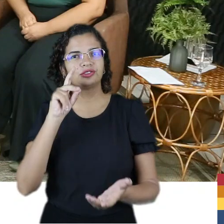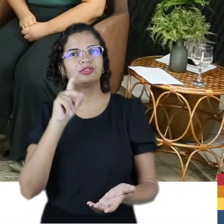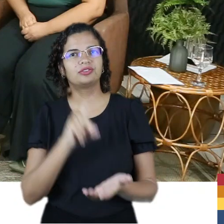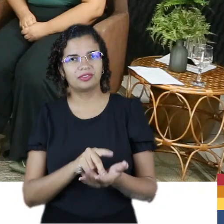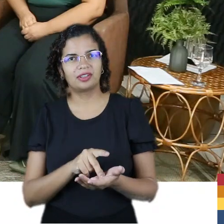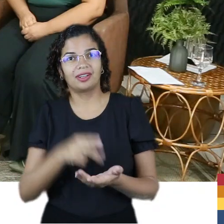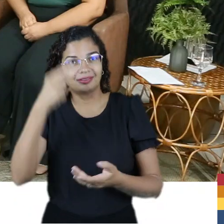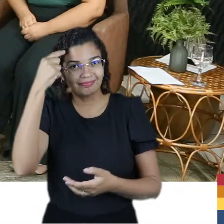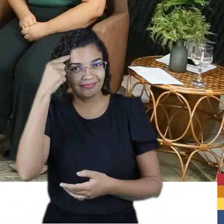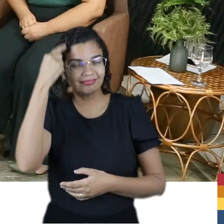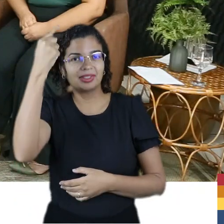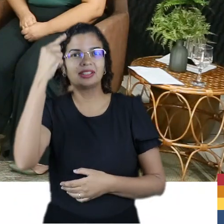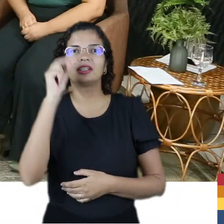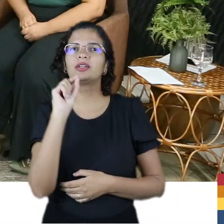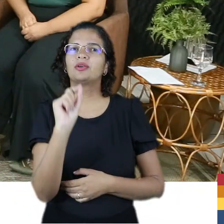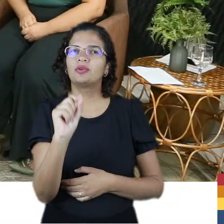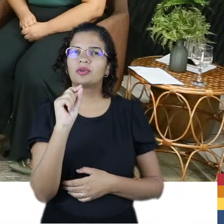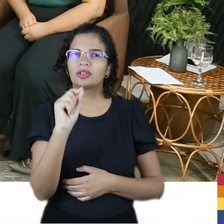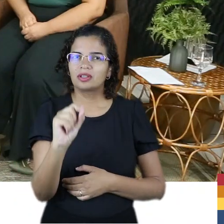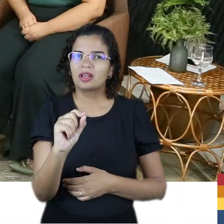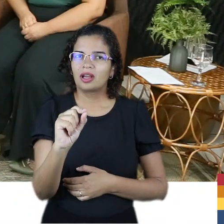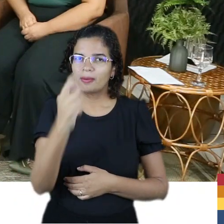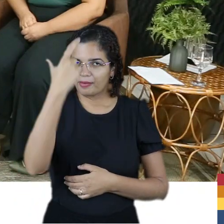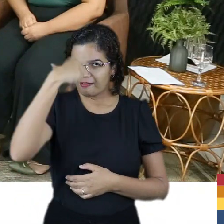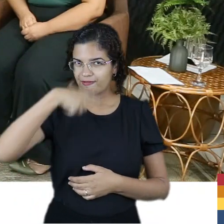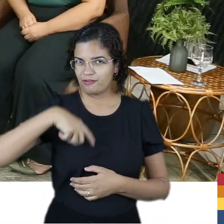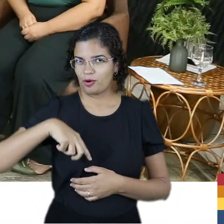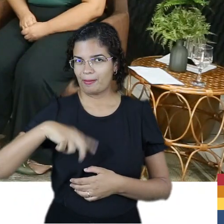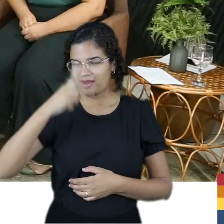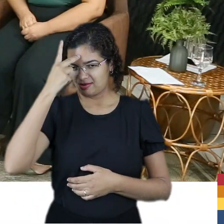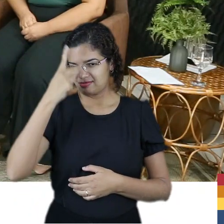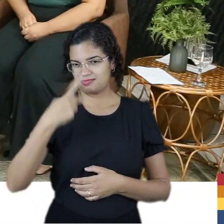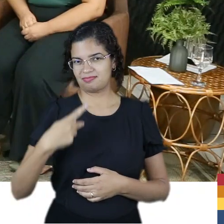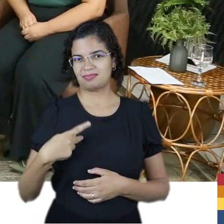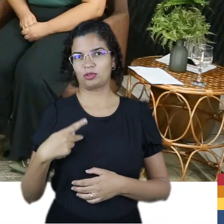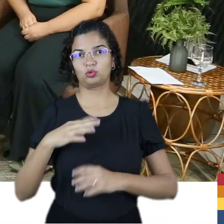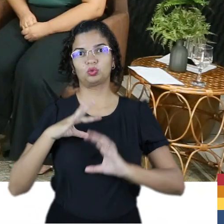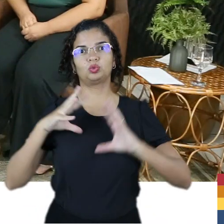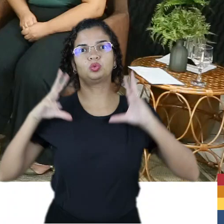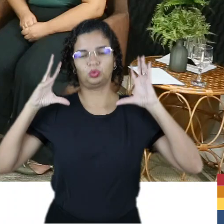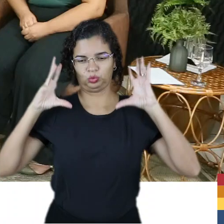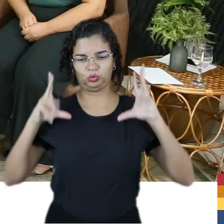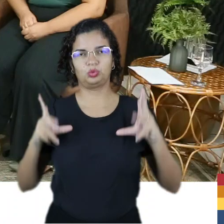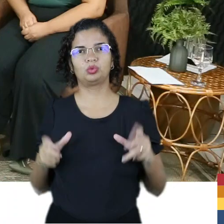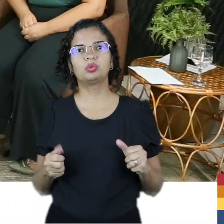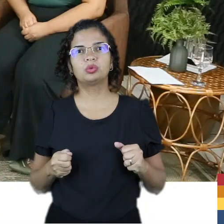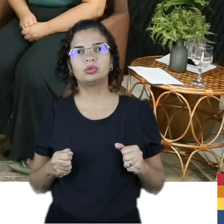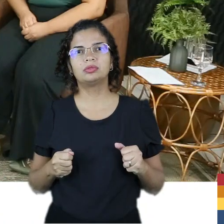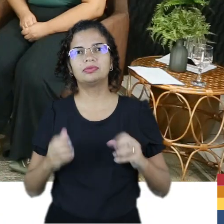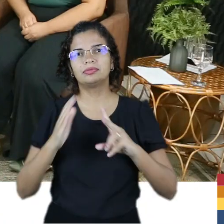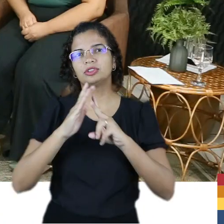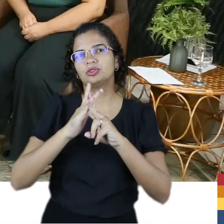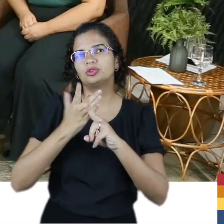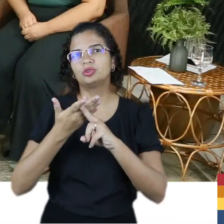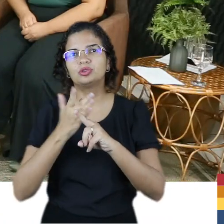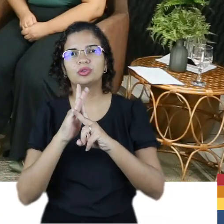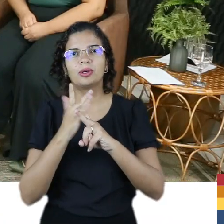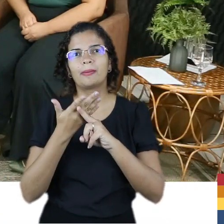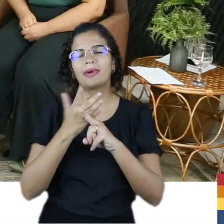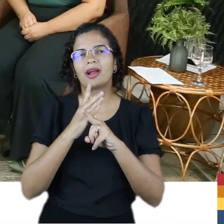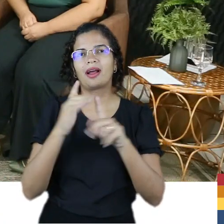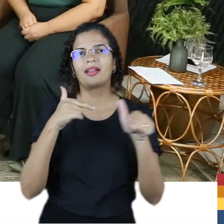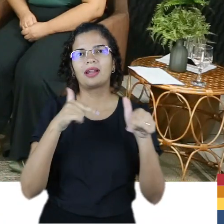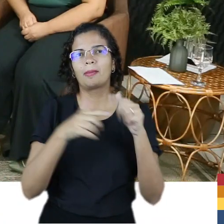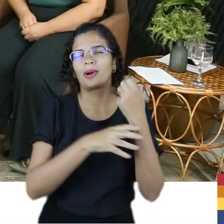educação pública gratuita e laica que é uma grande conquista se nós pensarmos do nosso ponto de